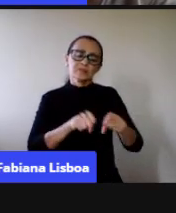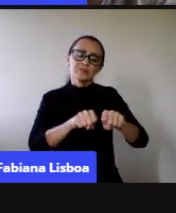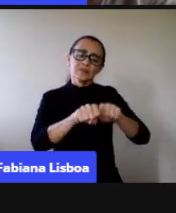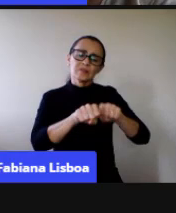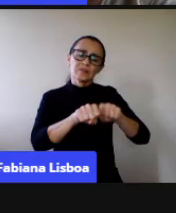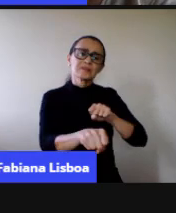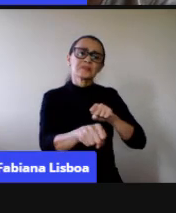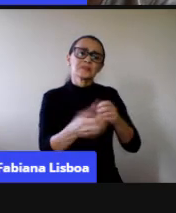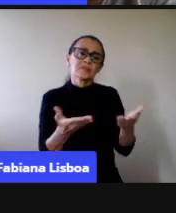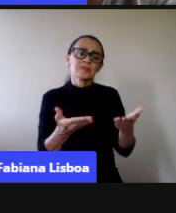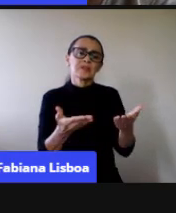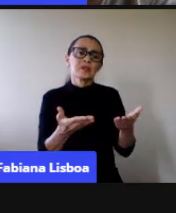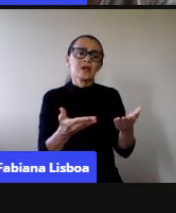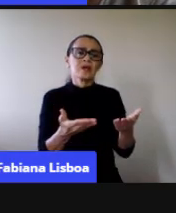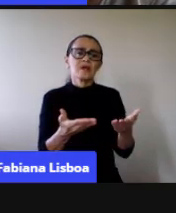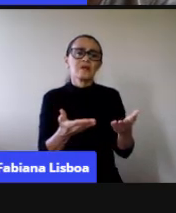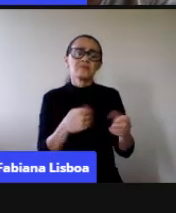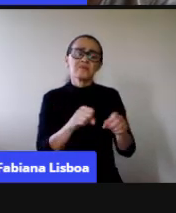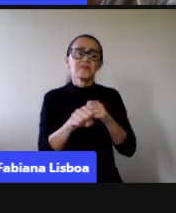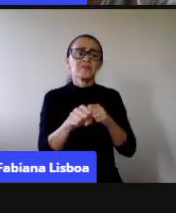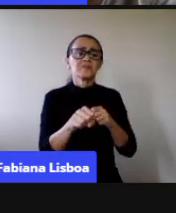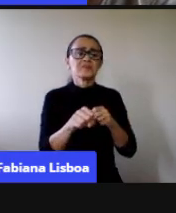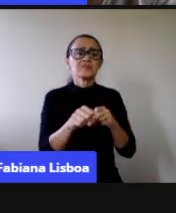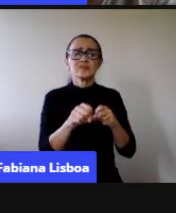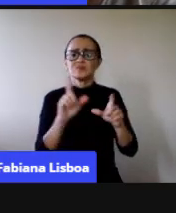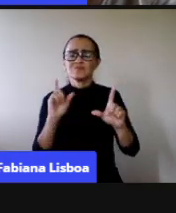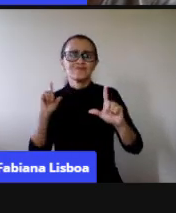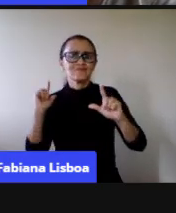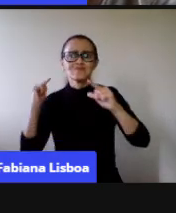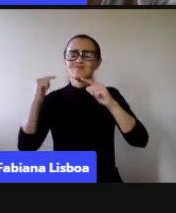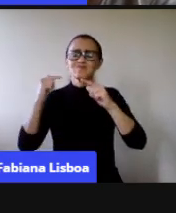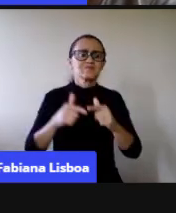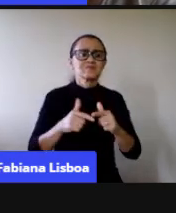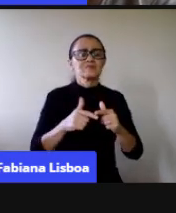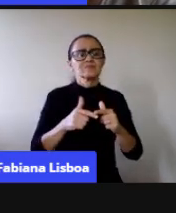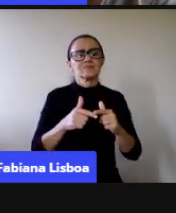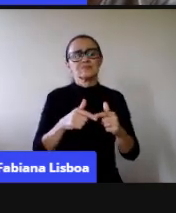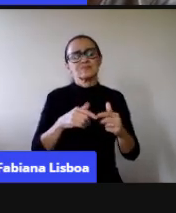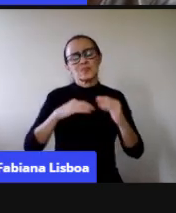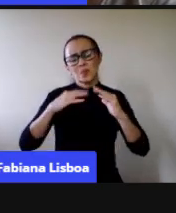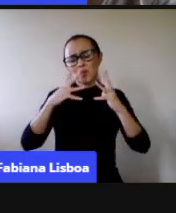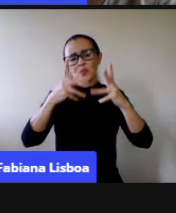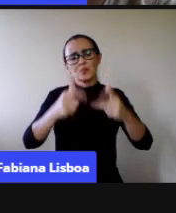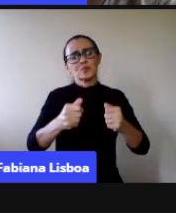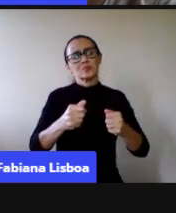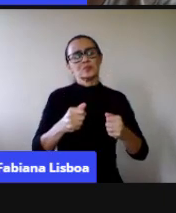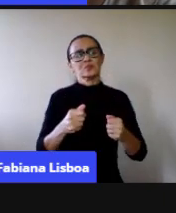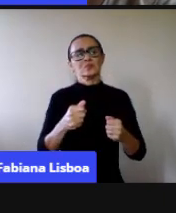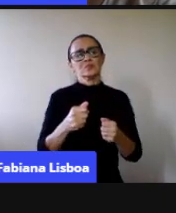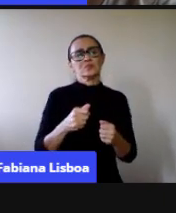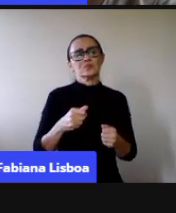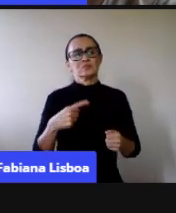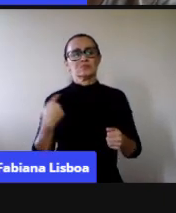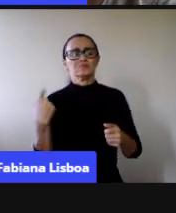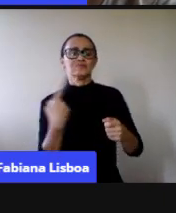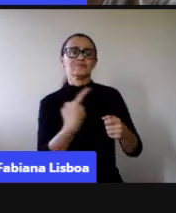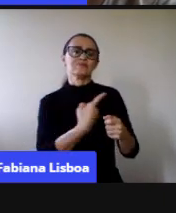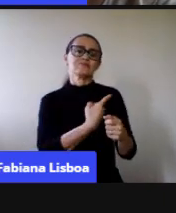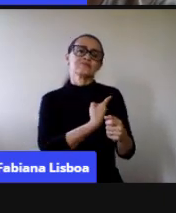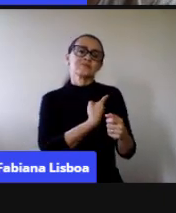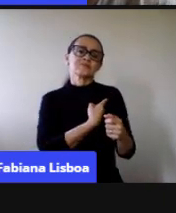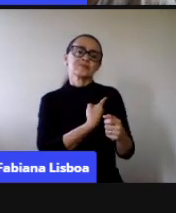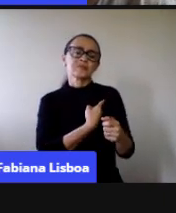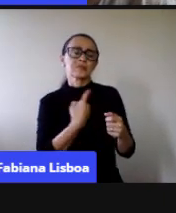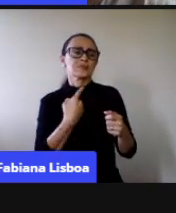escolarização homogeneizador e excludente, né? Todos nós passamos, bem dizer, todos nós passamos pelo mesmo processo,